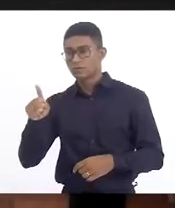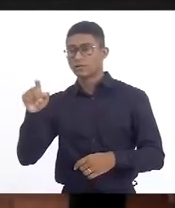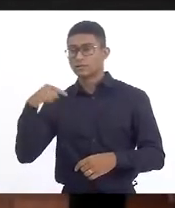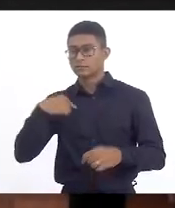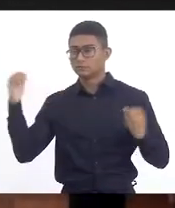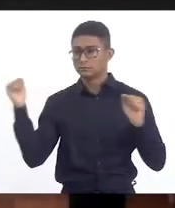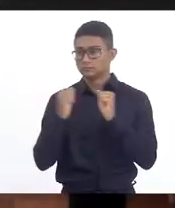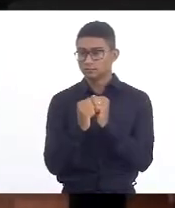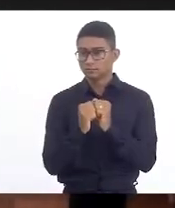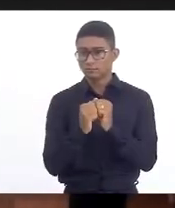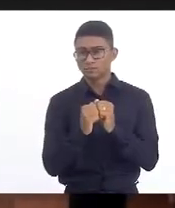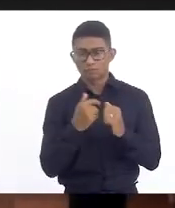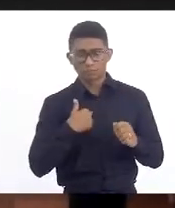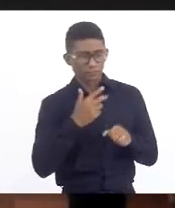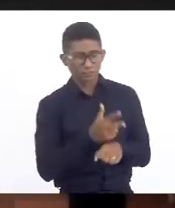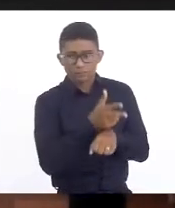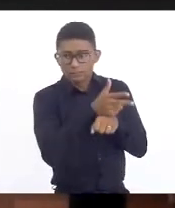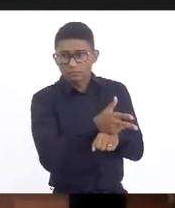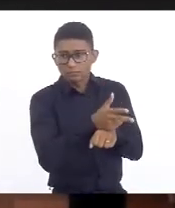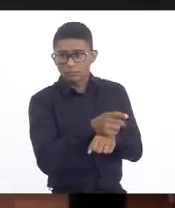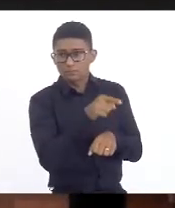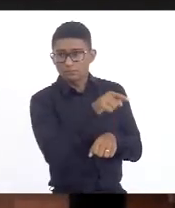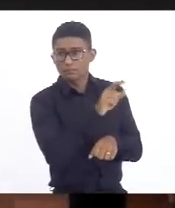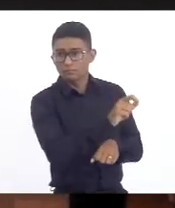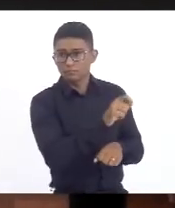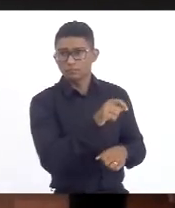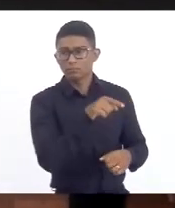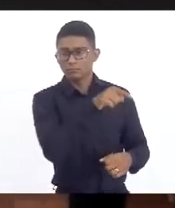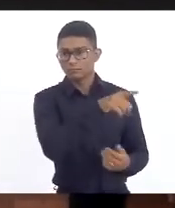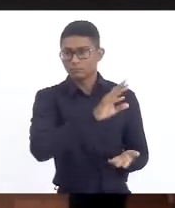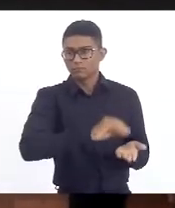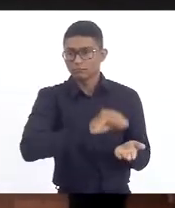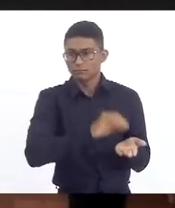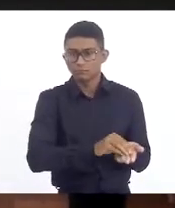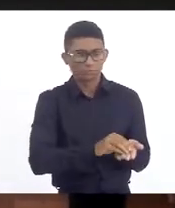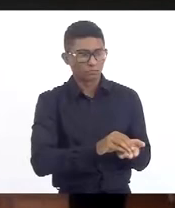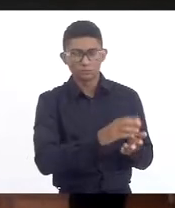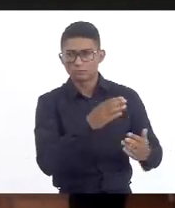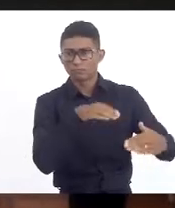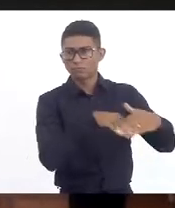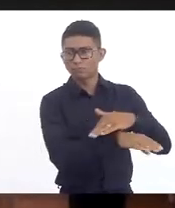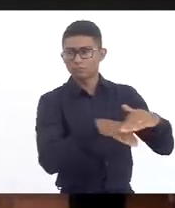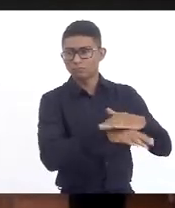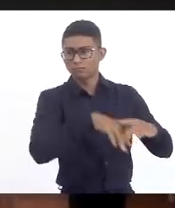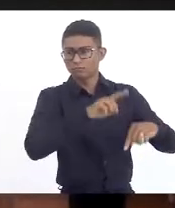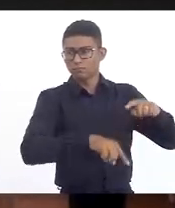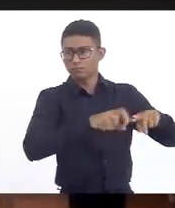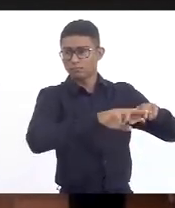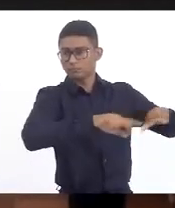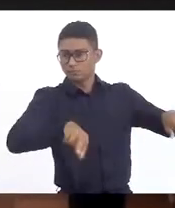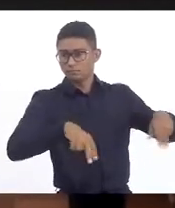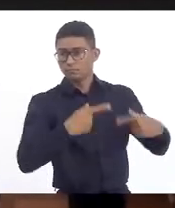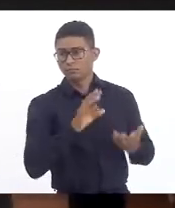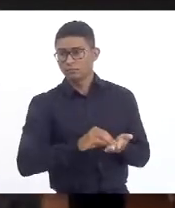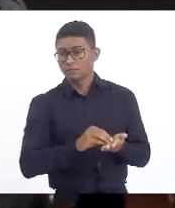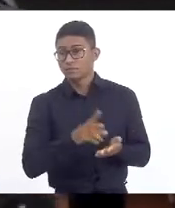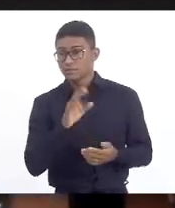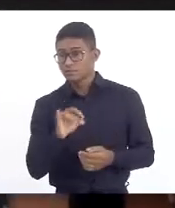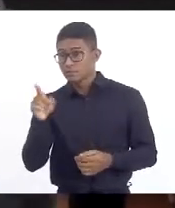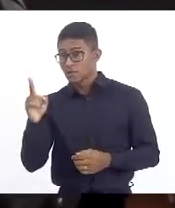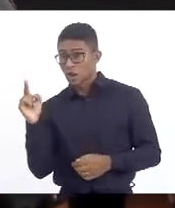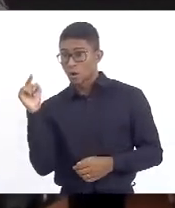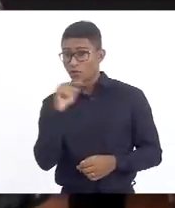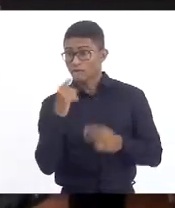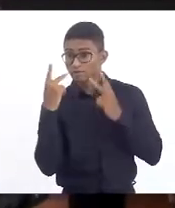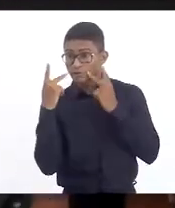sem colocar, sem terminar a colocação da manta e dos sensores, já estavam jogando lixo. Se a deputada for hoje no